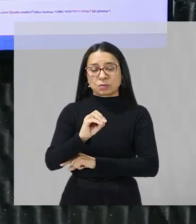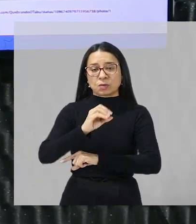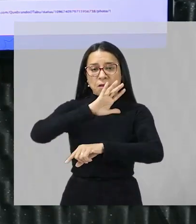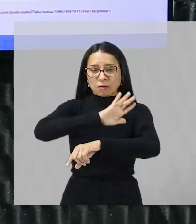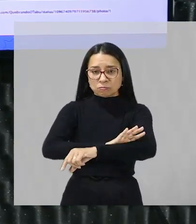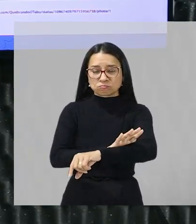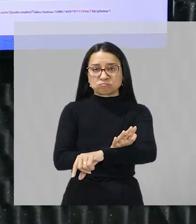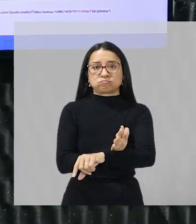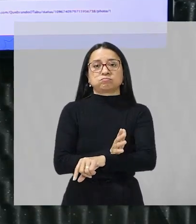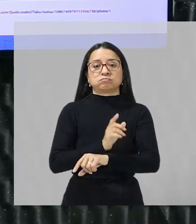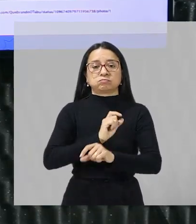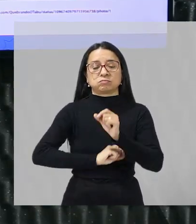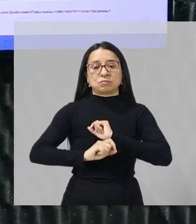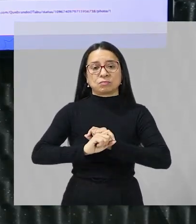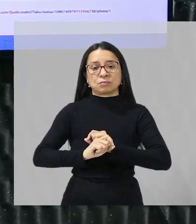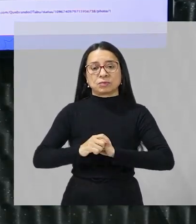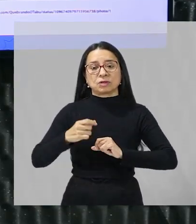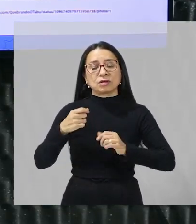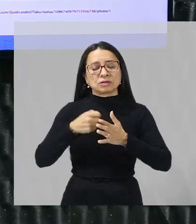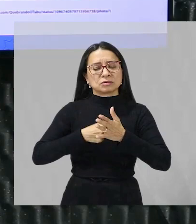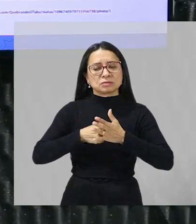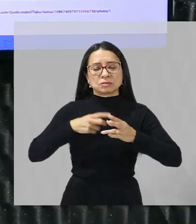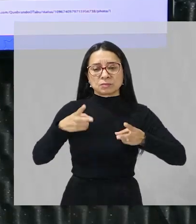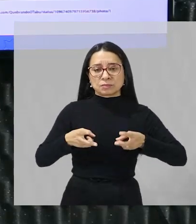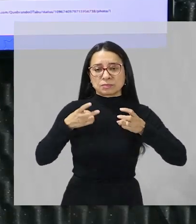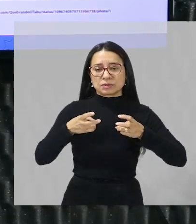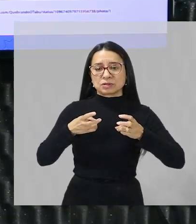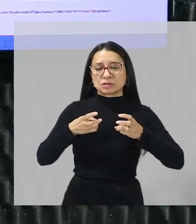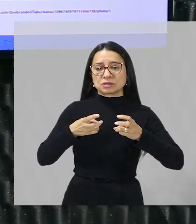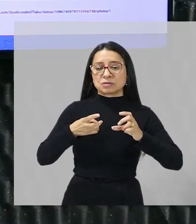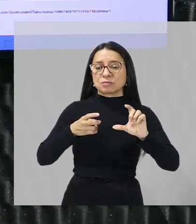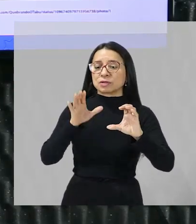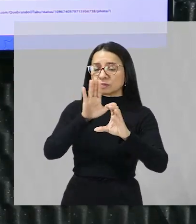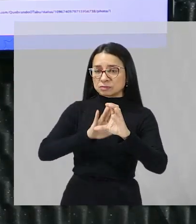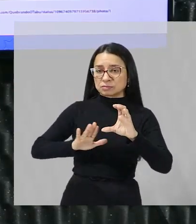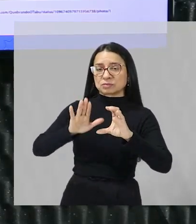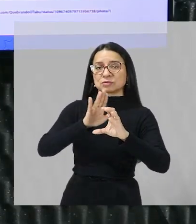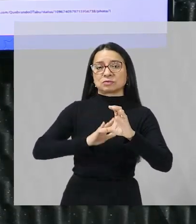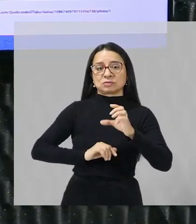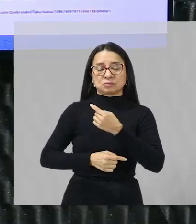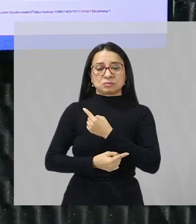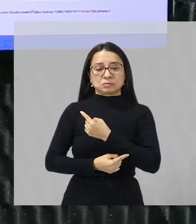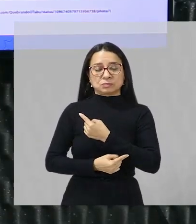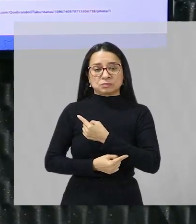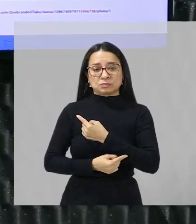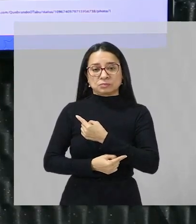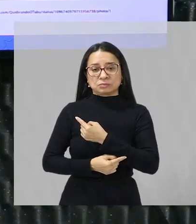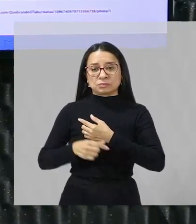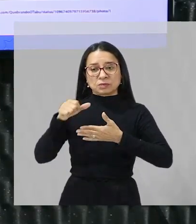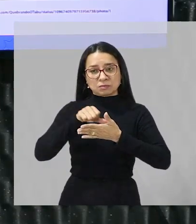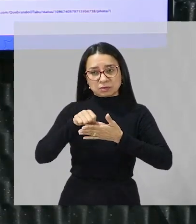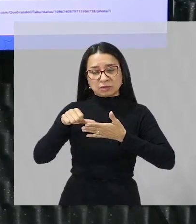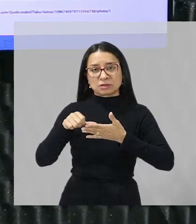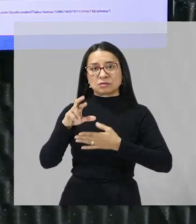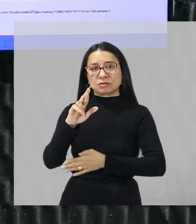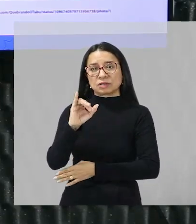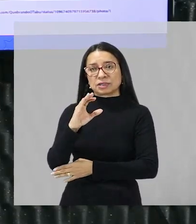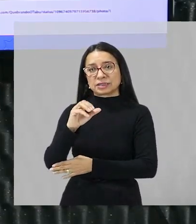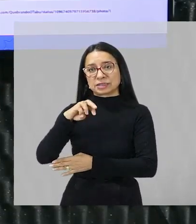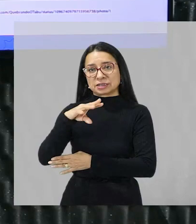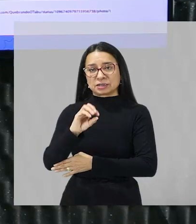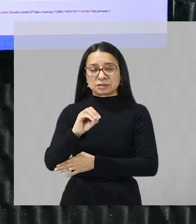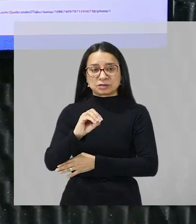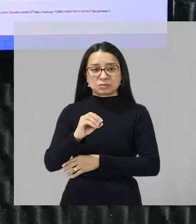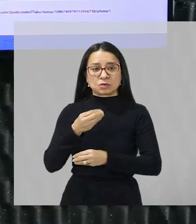isso que a gente vai tentar perceber na charge, vai perceber no quadrinho a seguir. Combinado? Então grifa racismo e grifa